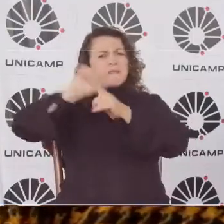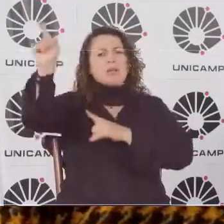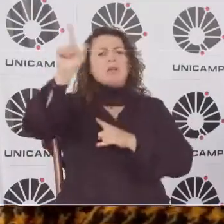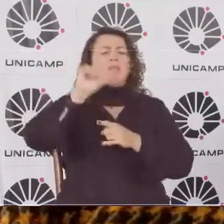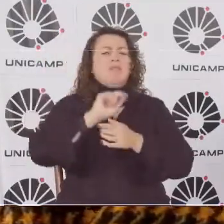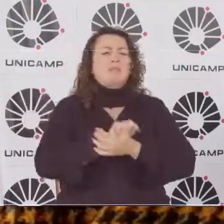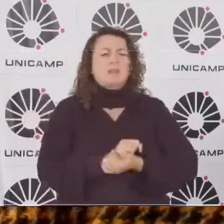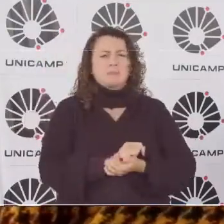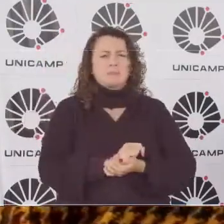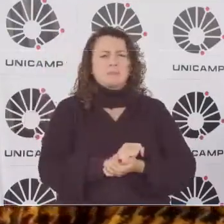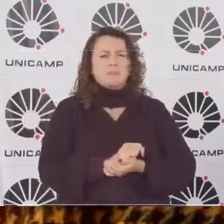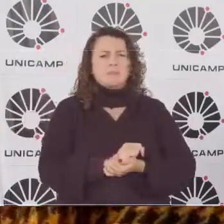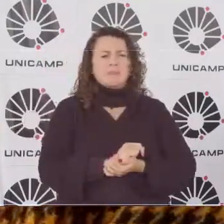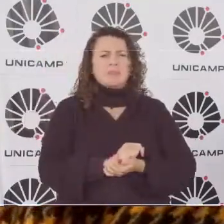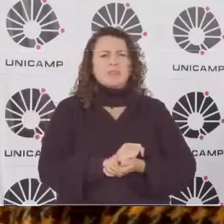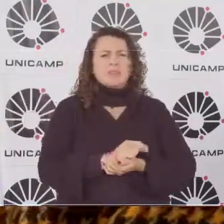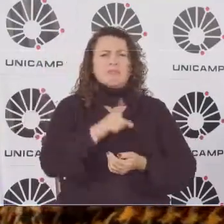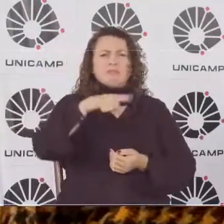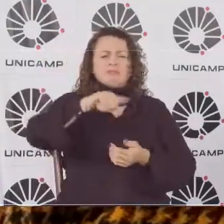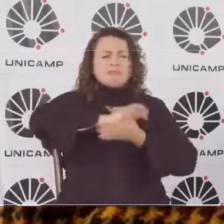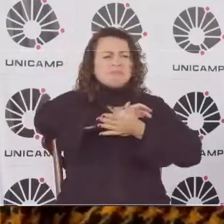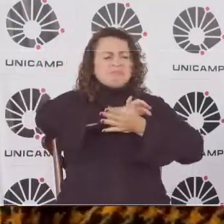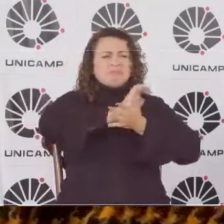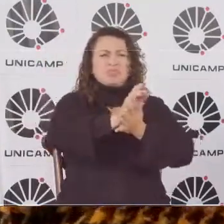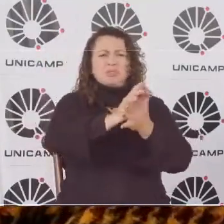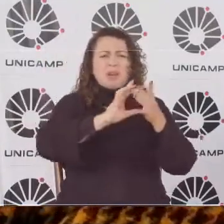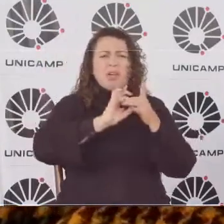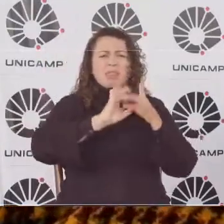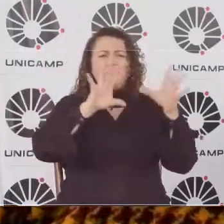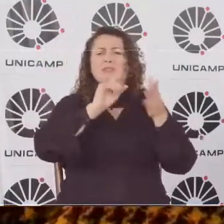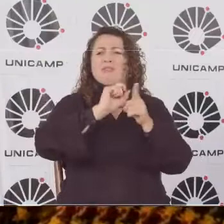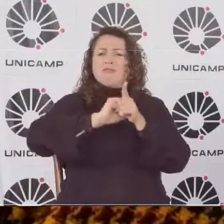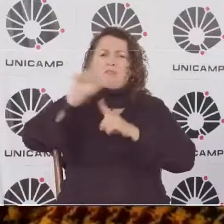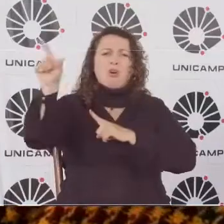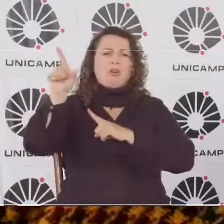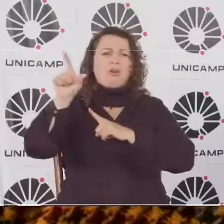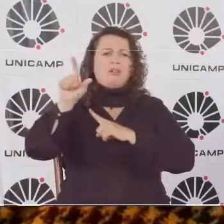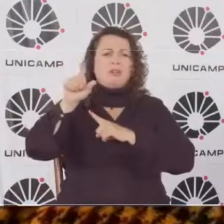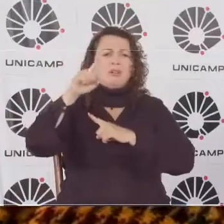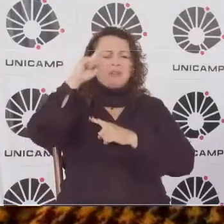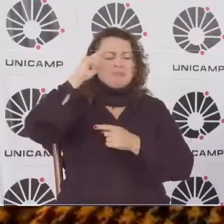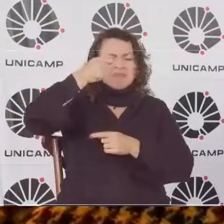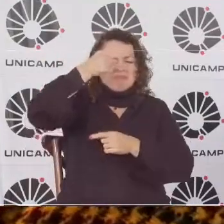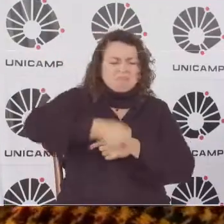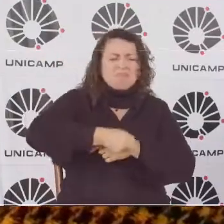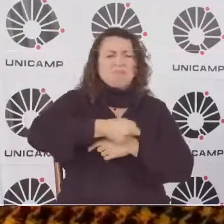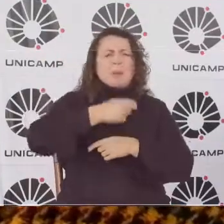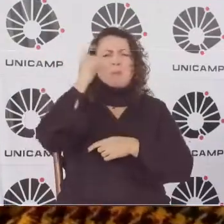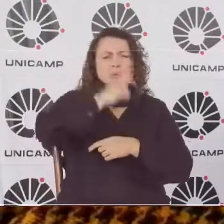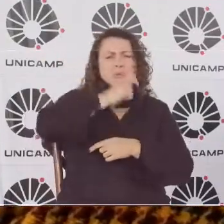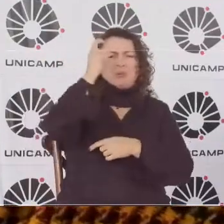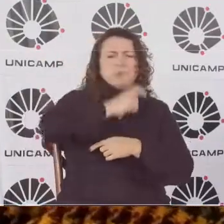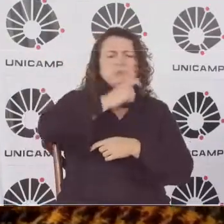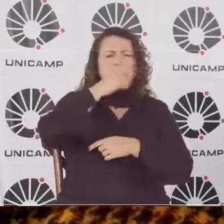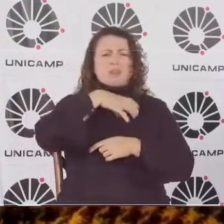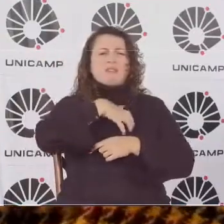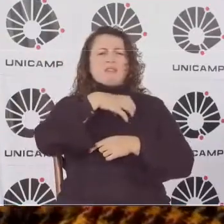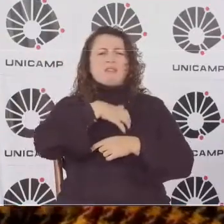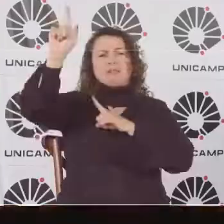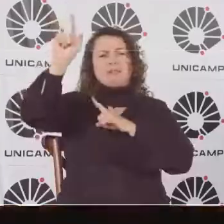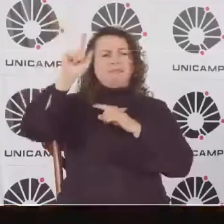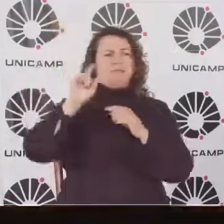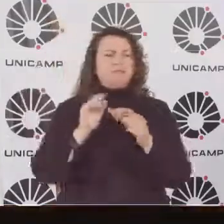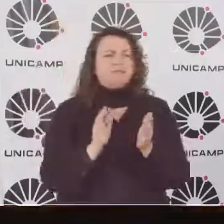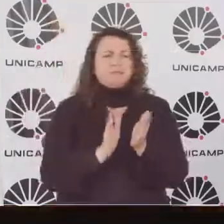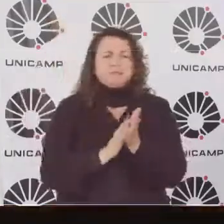democráticas e da Democracia foram os Fanáticos da mentira e das formas falsas